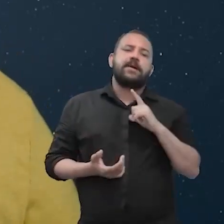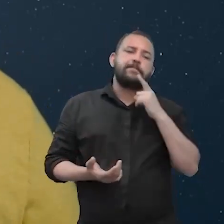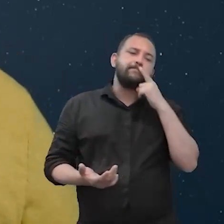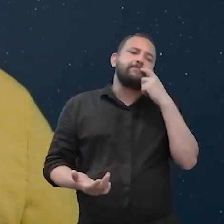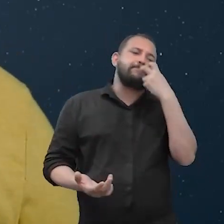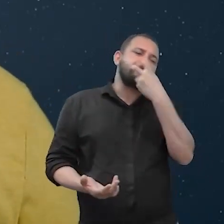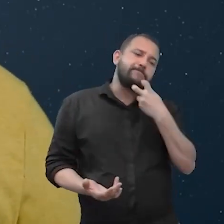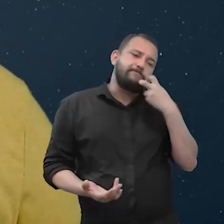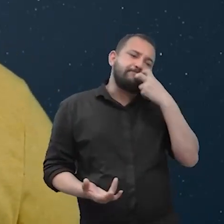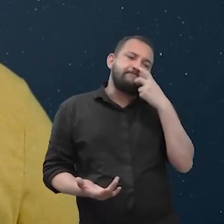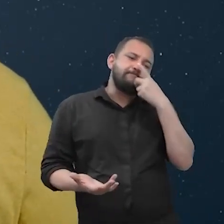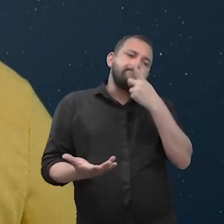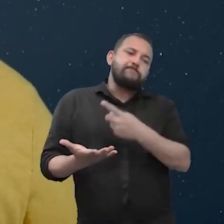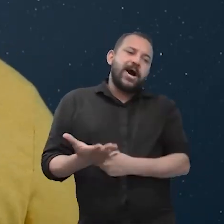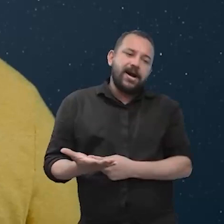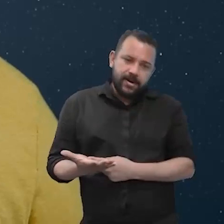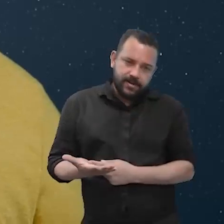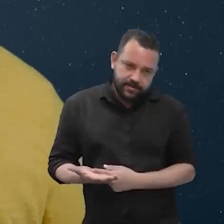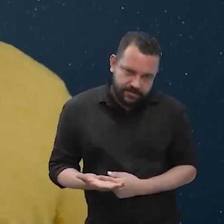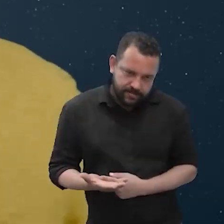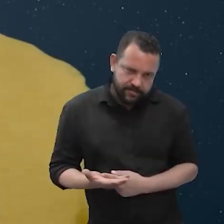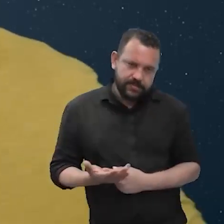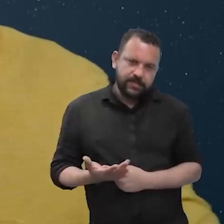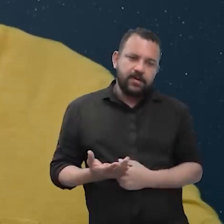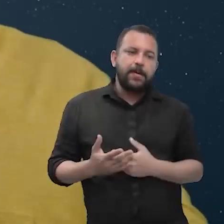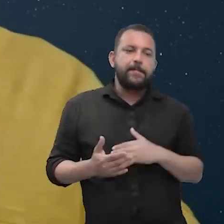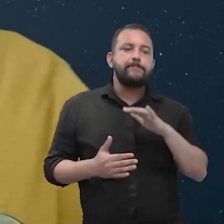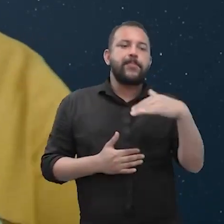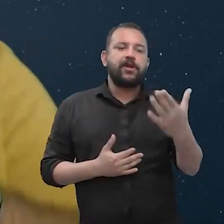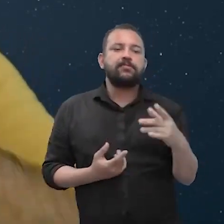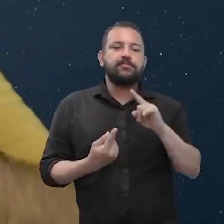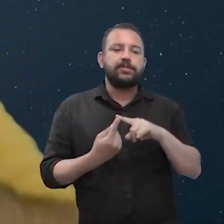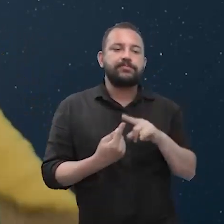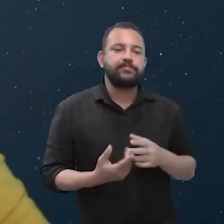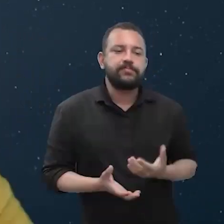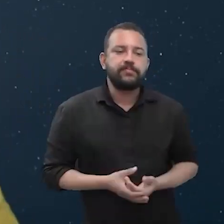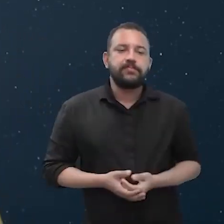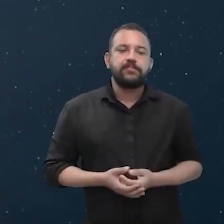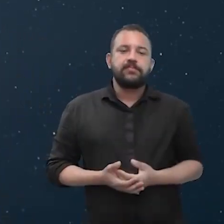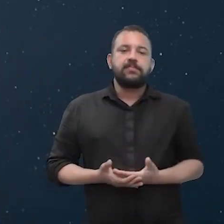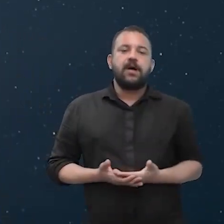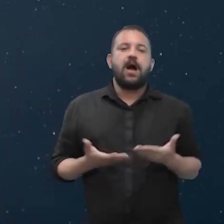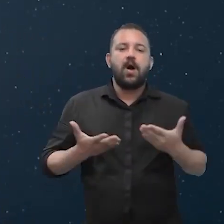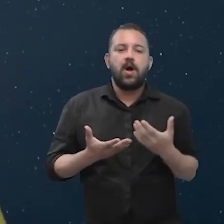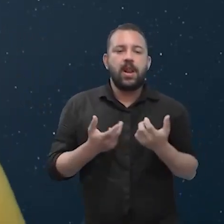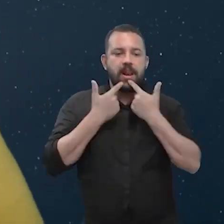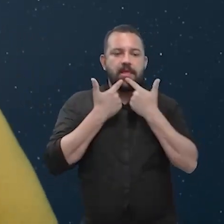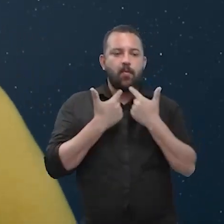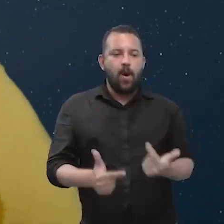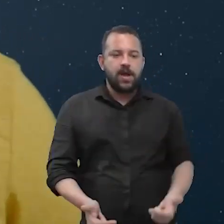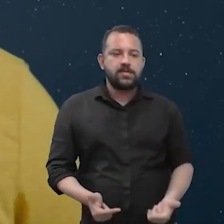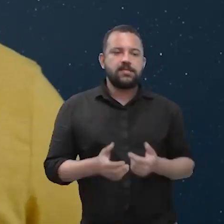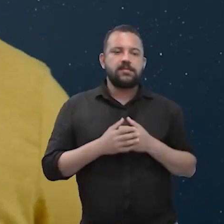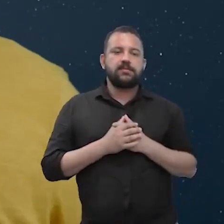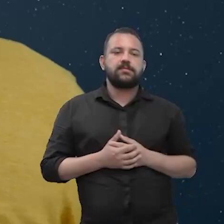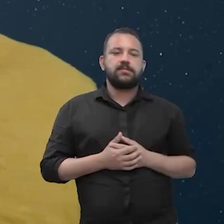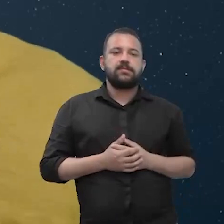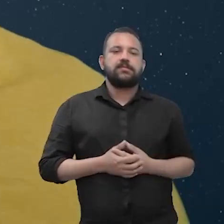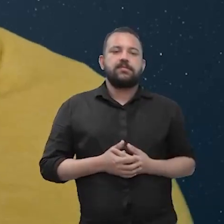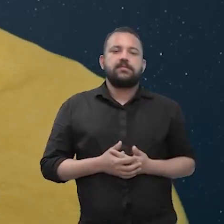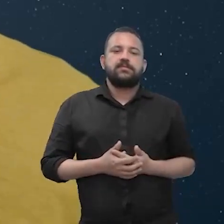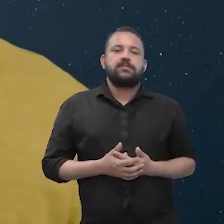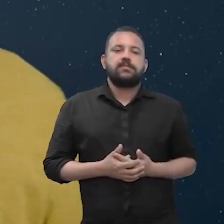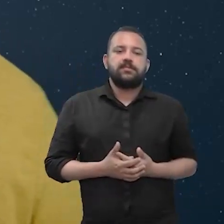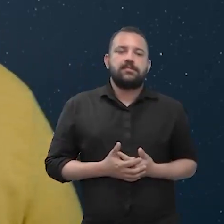que encontramos a função fática. Vamos para a próxima. A próxima função da linguagem, passa aí, Robertão. Próxima